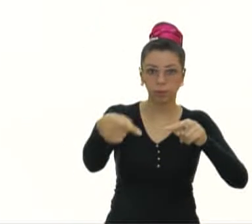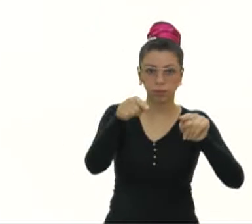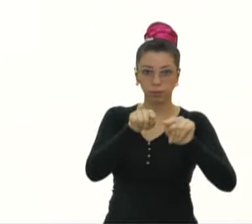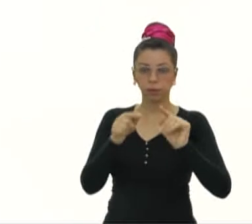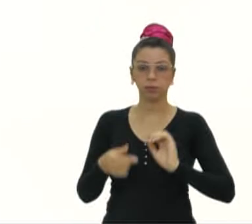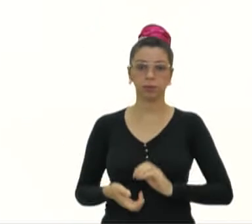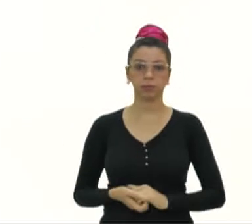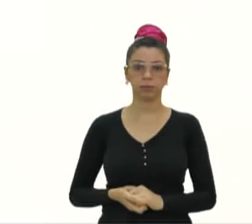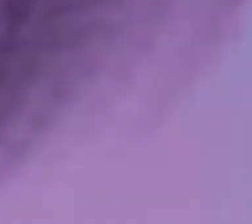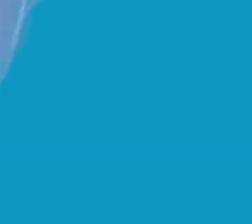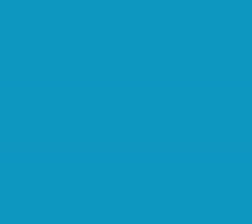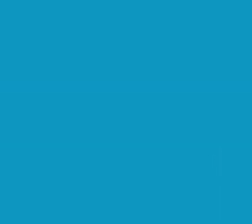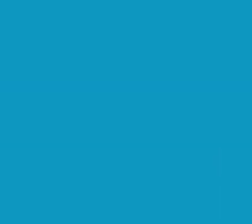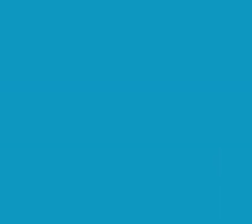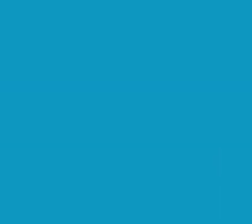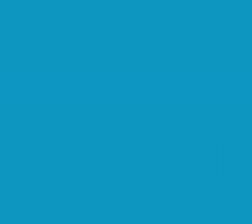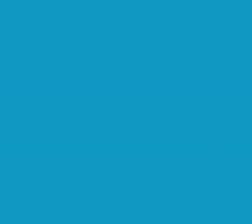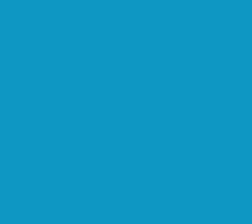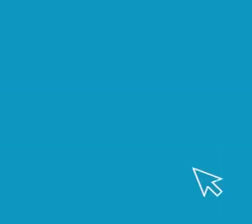volta.